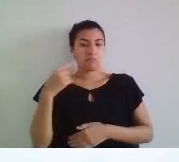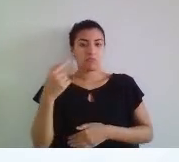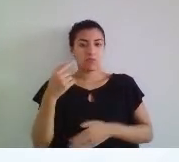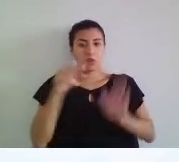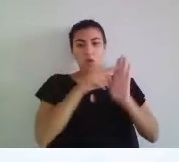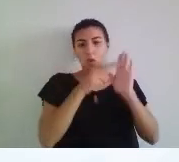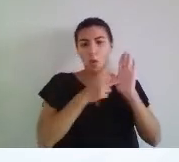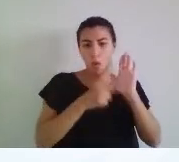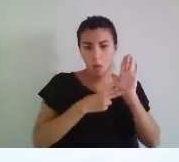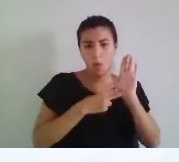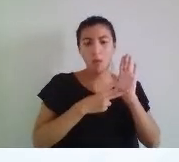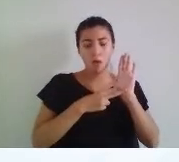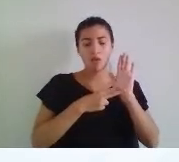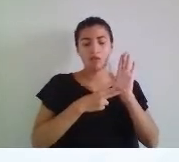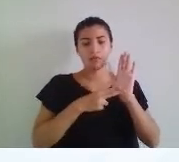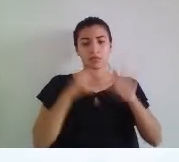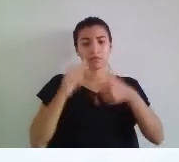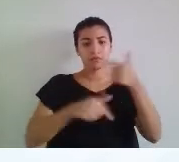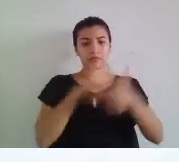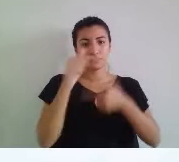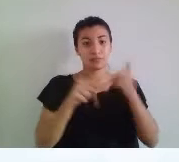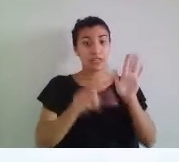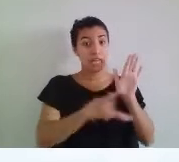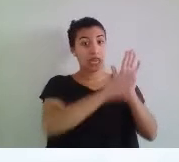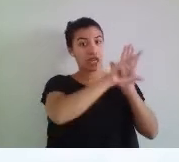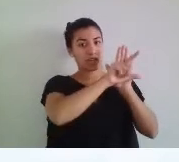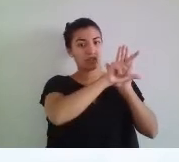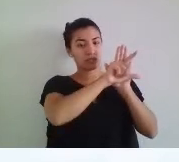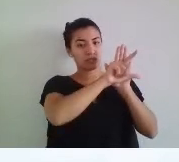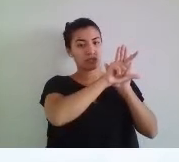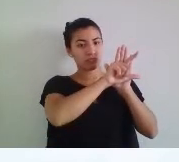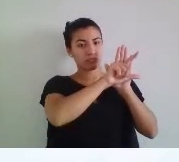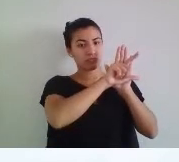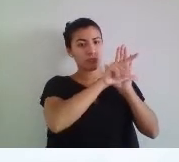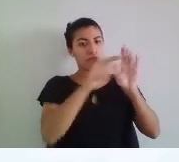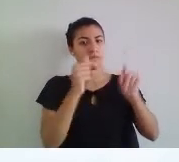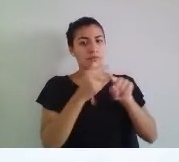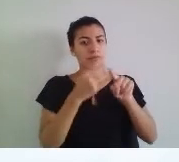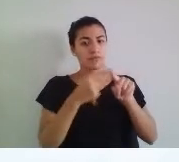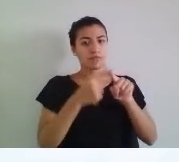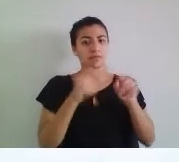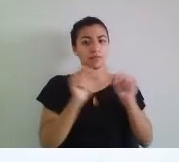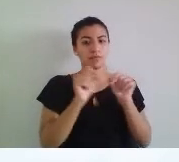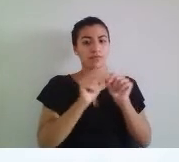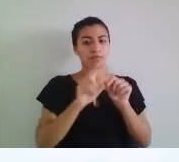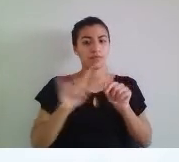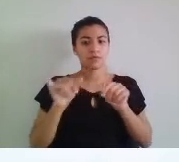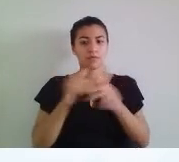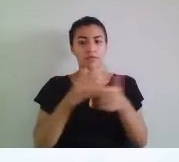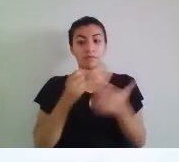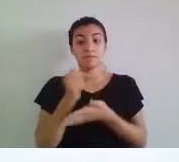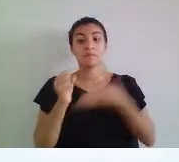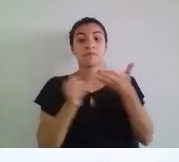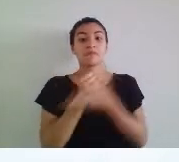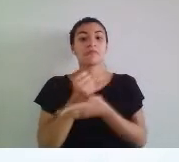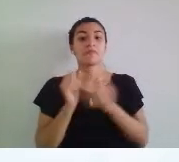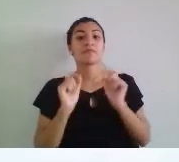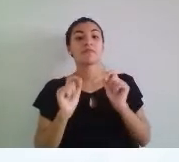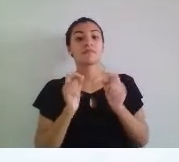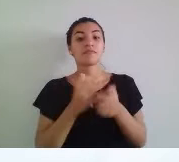normativa trabalhista, então, na lei que regula justamente essas questões fundamentais, é uma